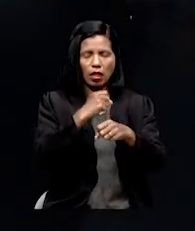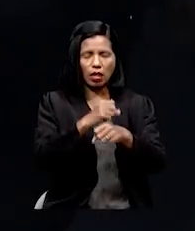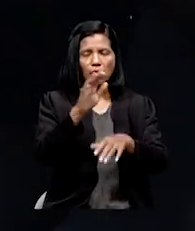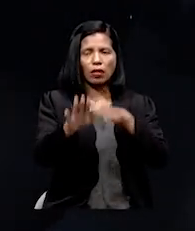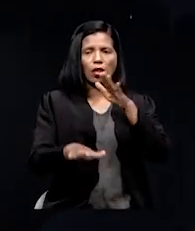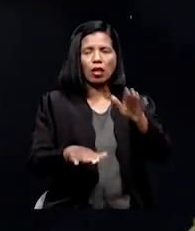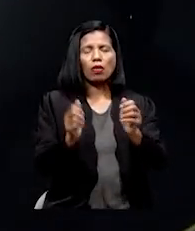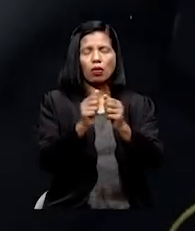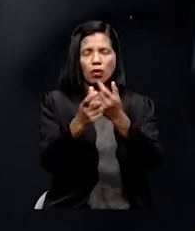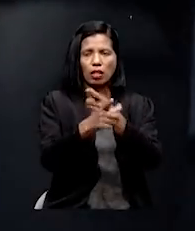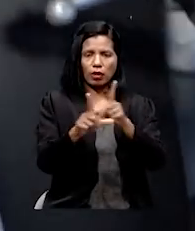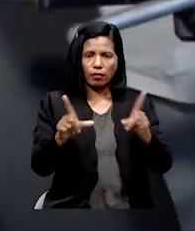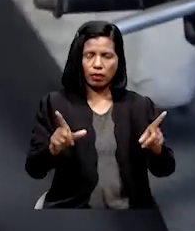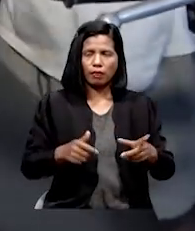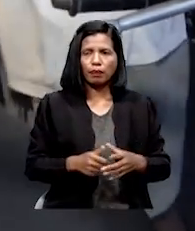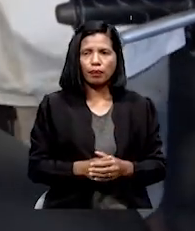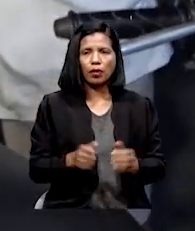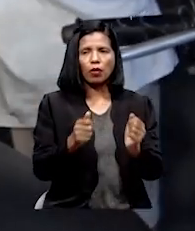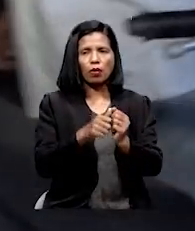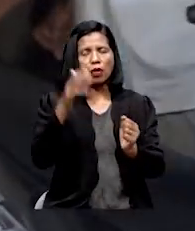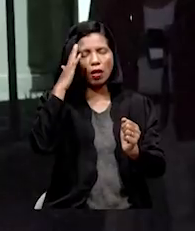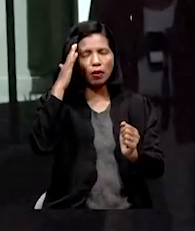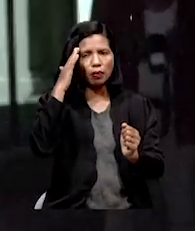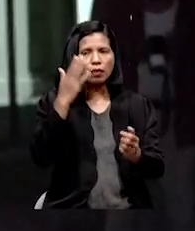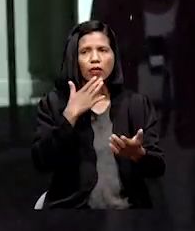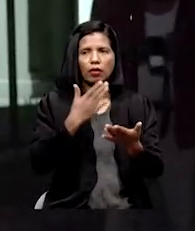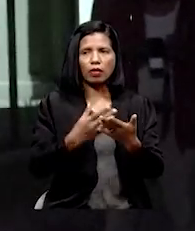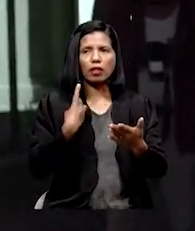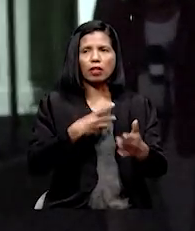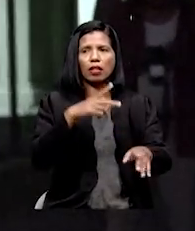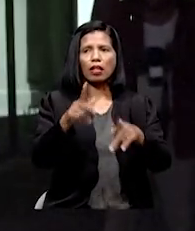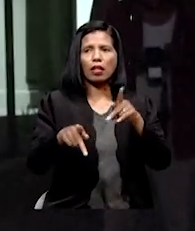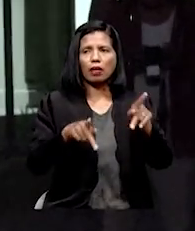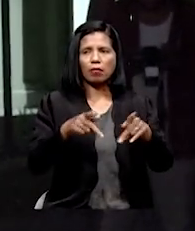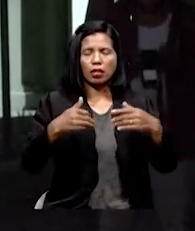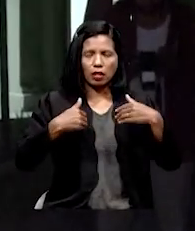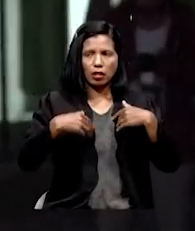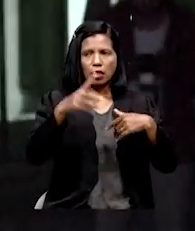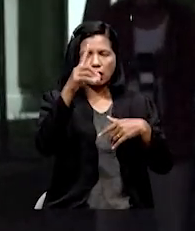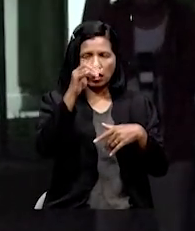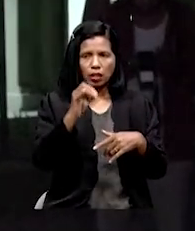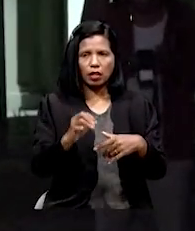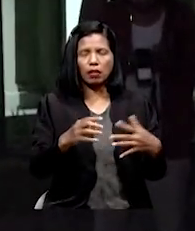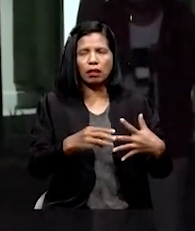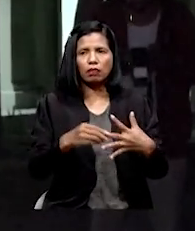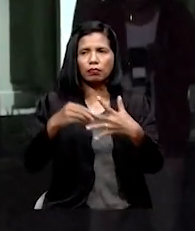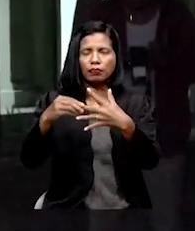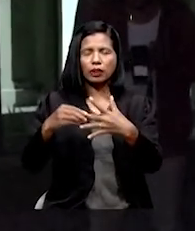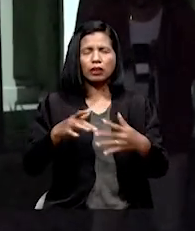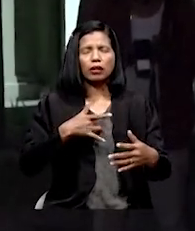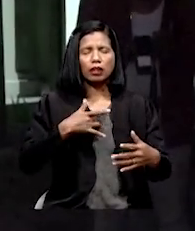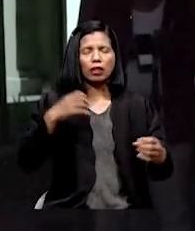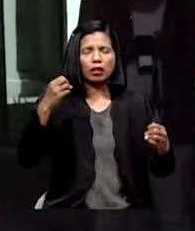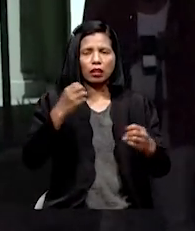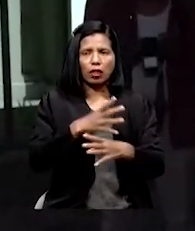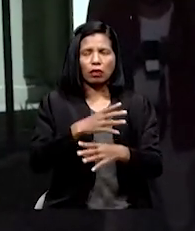livre. Maio, Hanoi, Jarai, Sida, Kata, Kitania, comunidade, ya capital Dili, Liliu, sinti ansa pânico, quando a situação